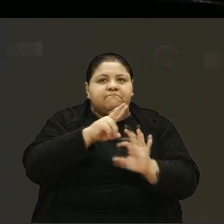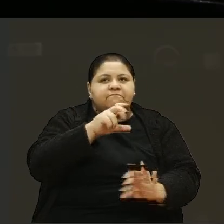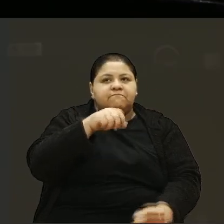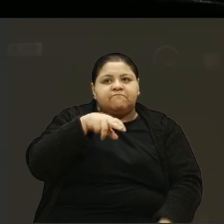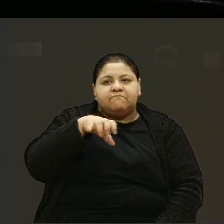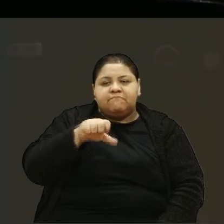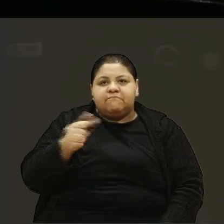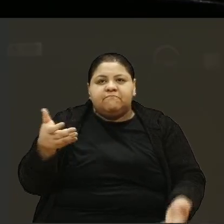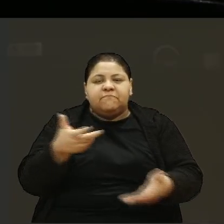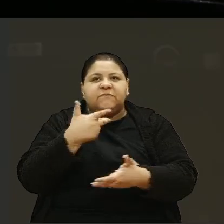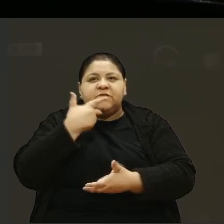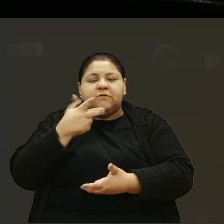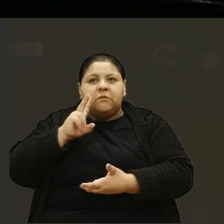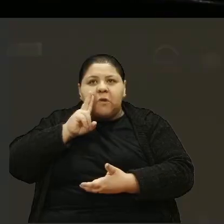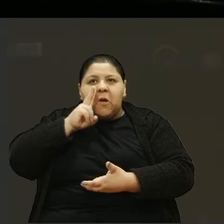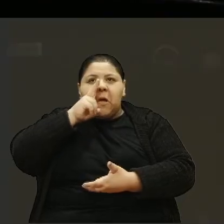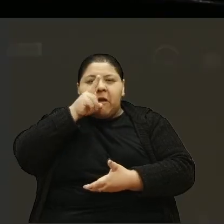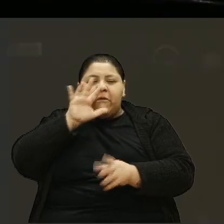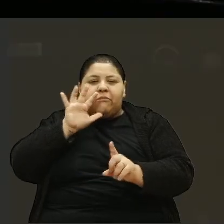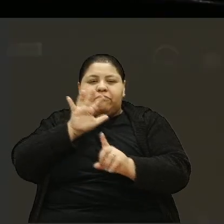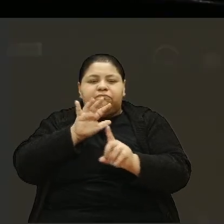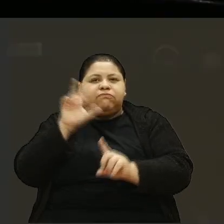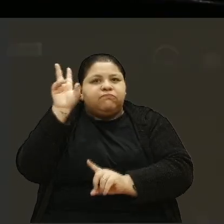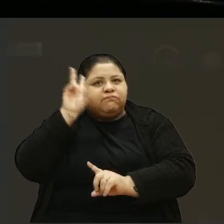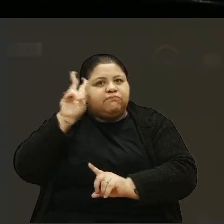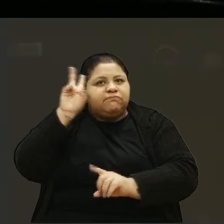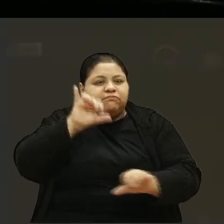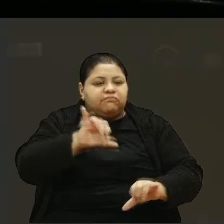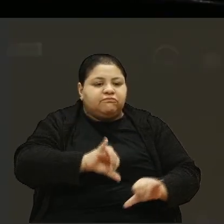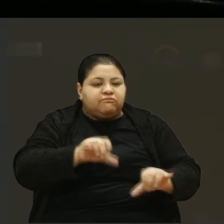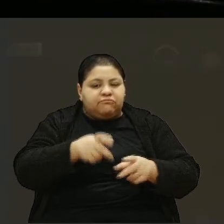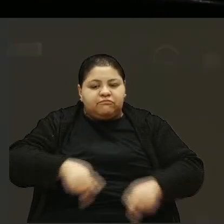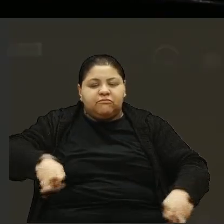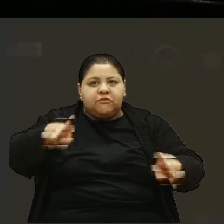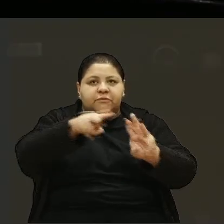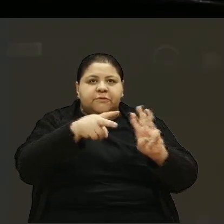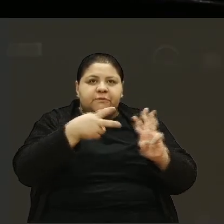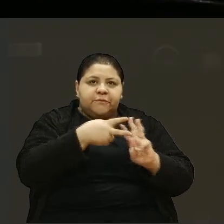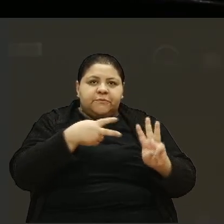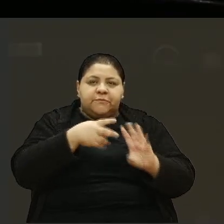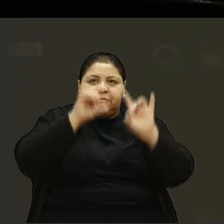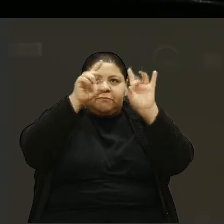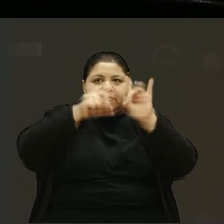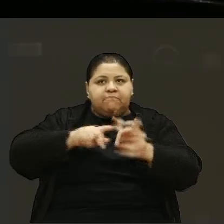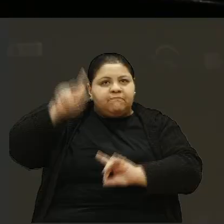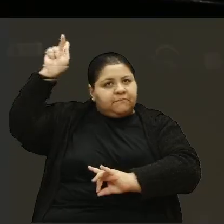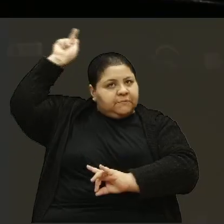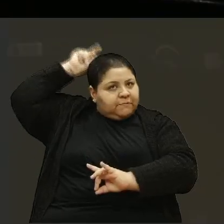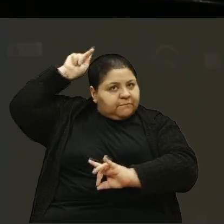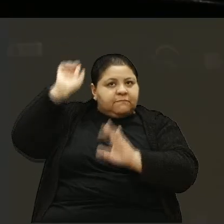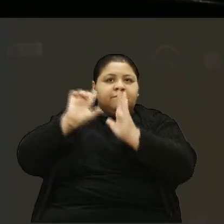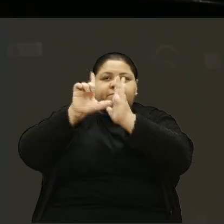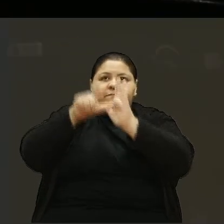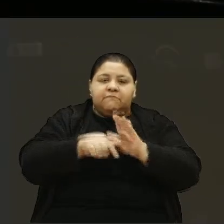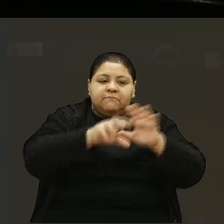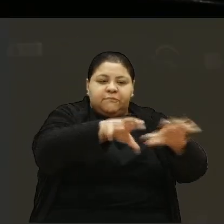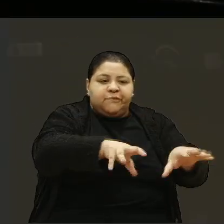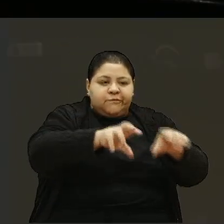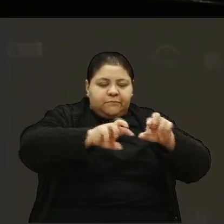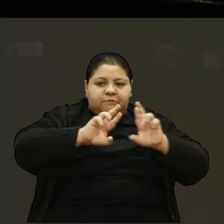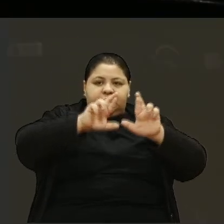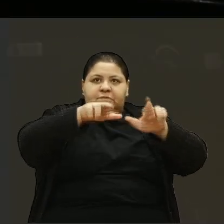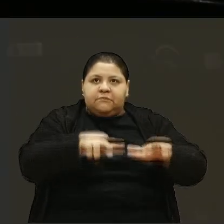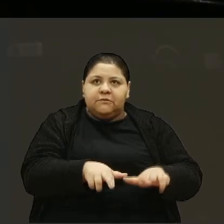que aborda a resistência e opressão histórica sofrida pelos povos indígenas, especialmente os guaranis, posteriormente à colonização na nossa região.